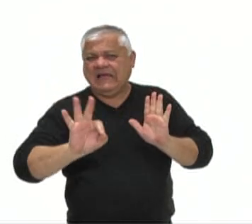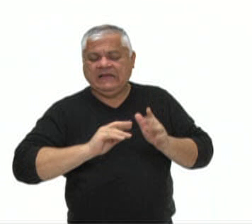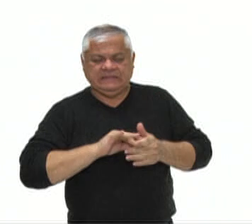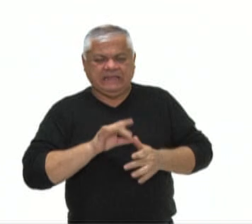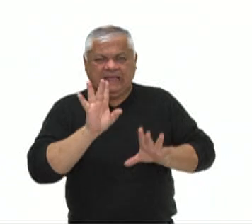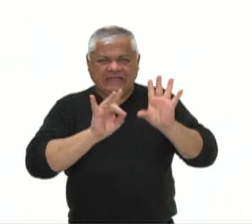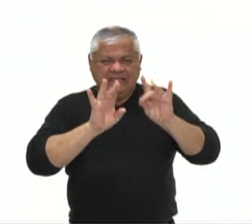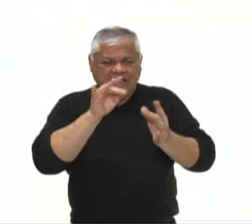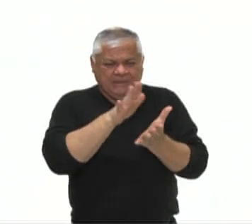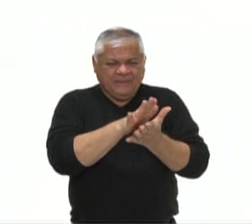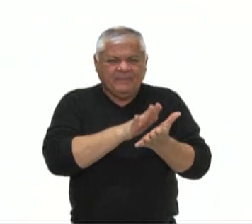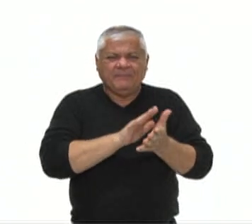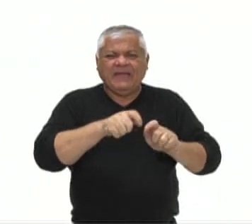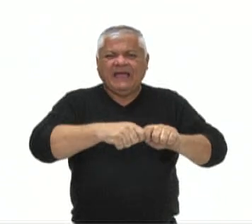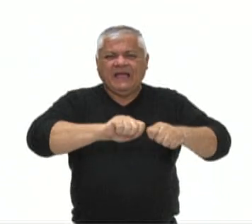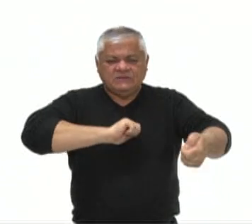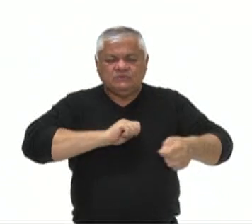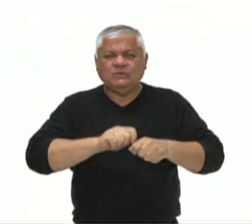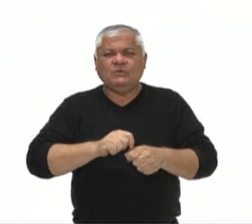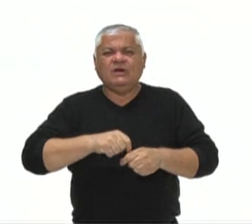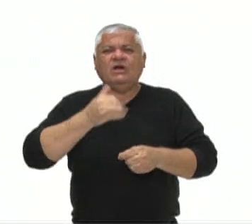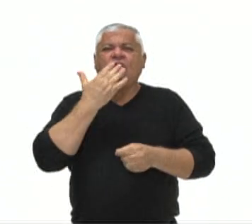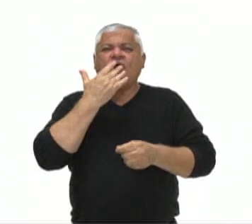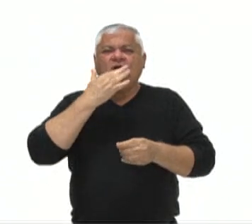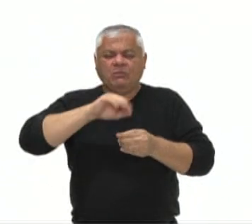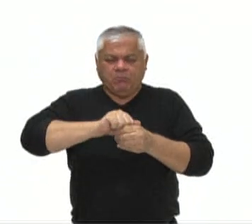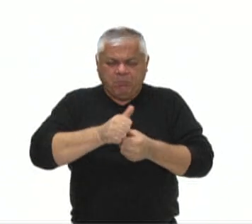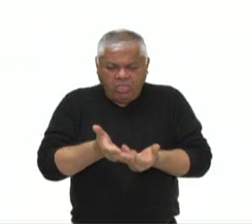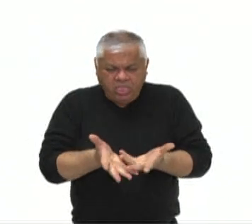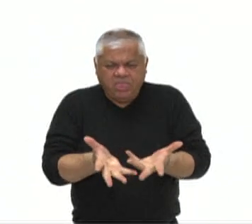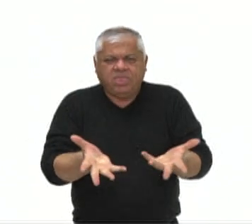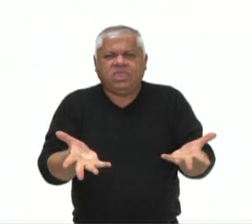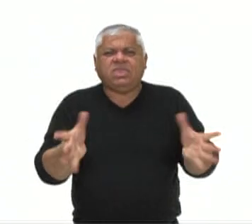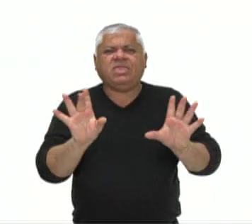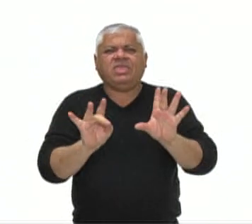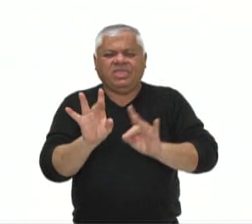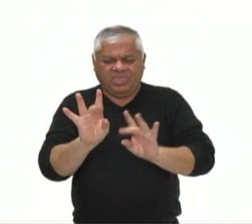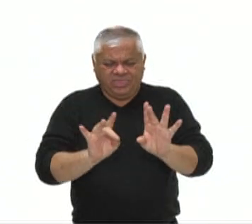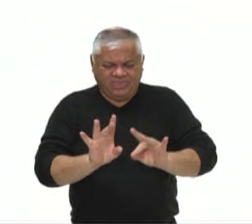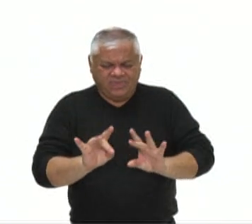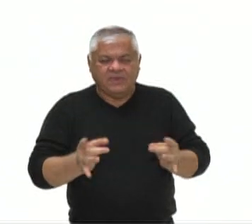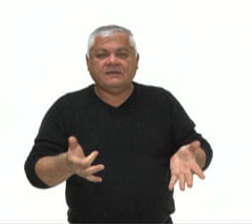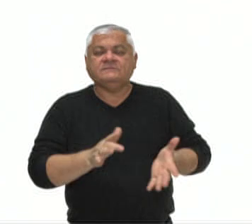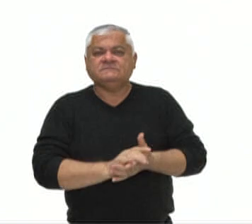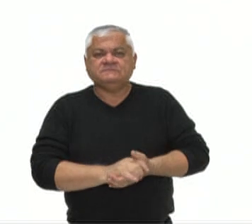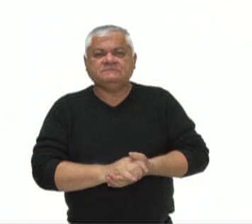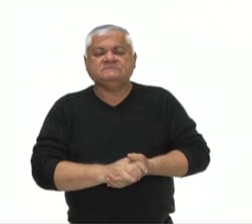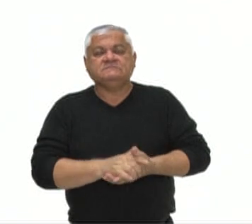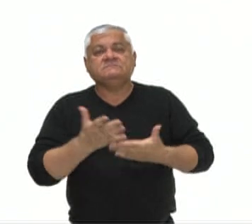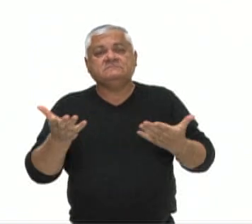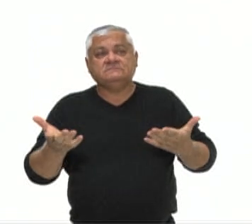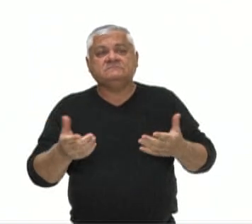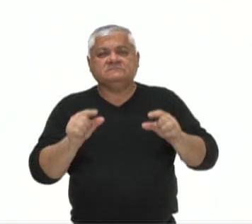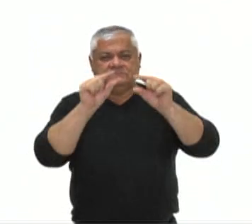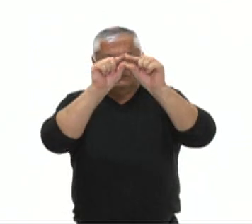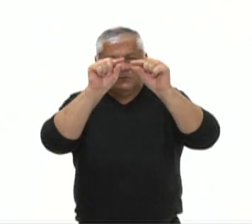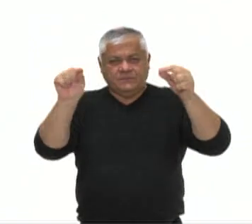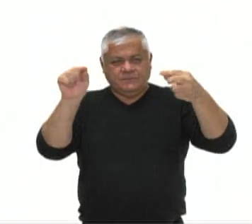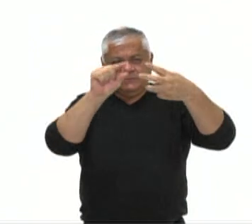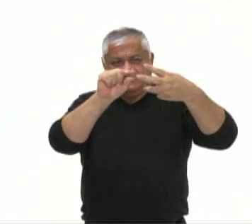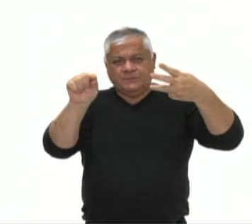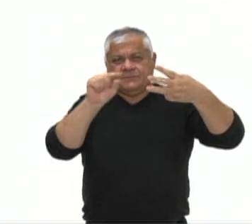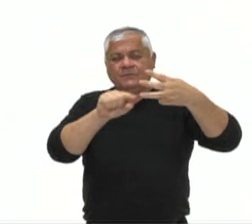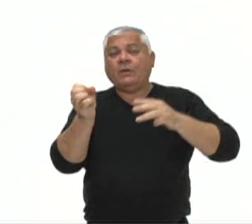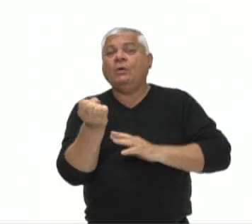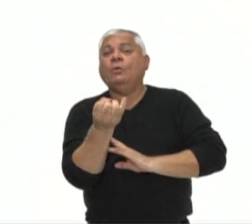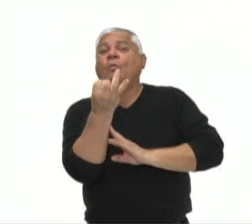decalques rasgaram, a tinta derramou e tem cola para todo lado. Quantas orações há nesse período da fala